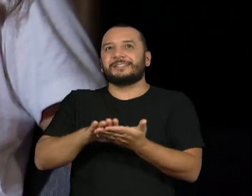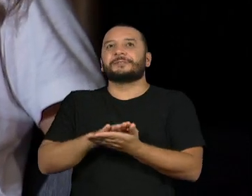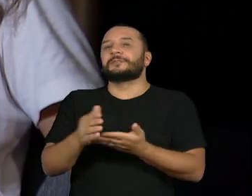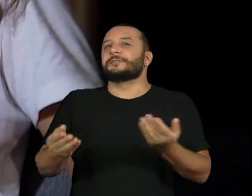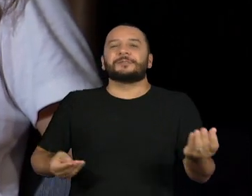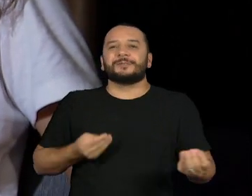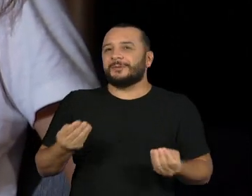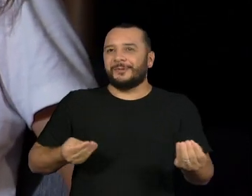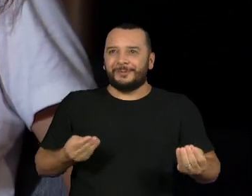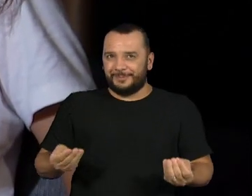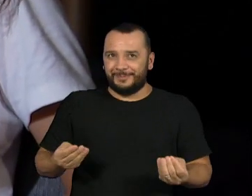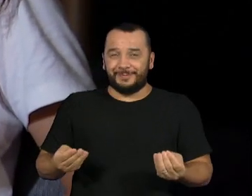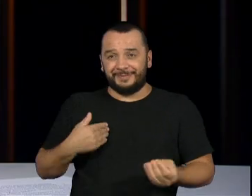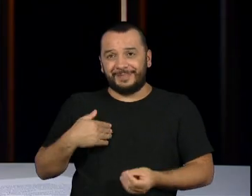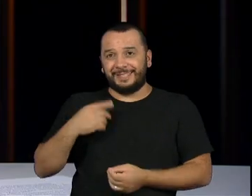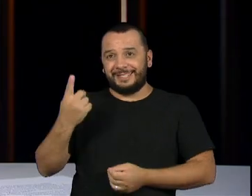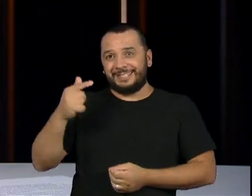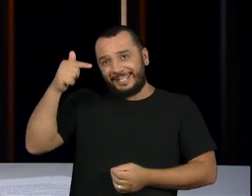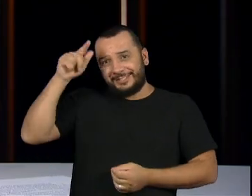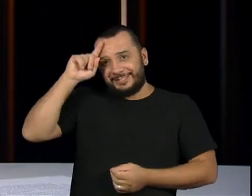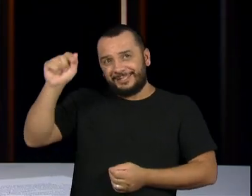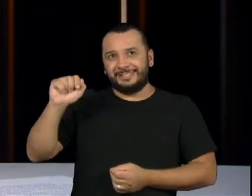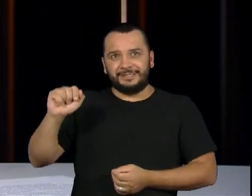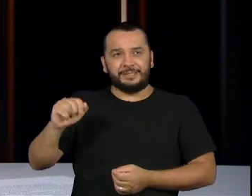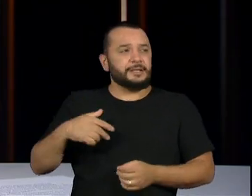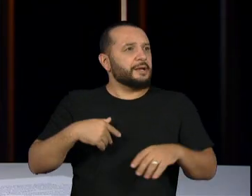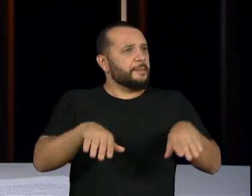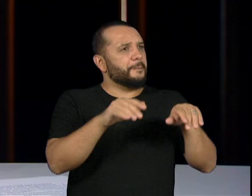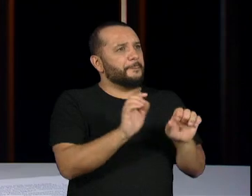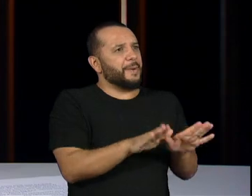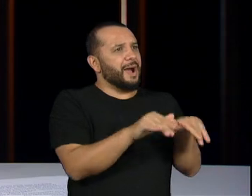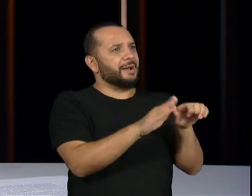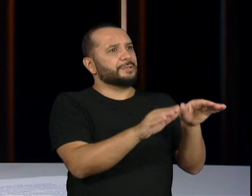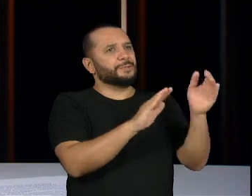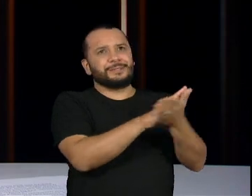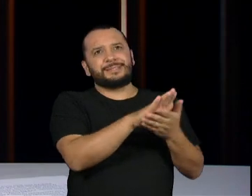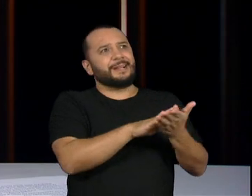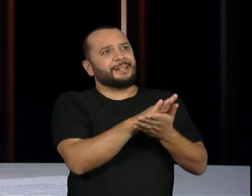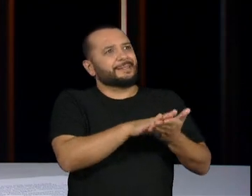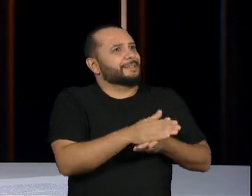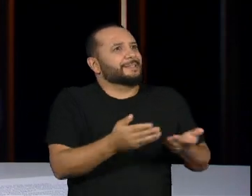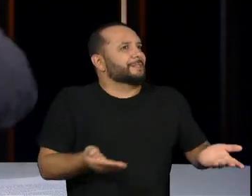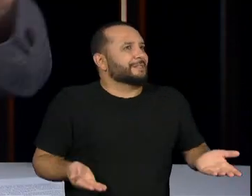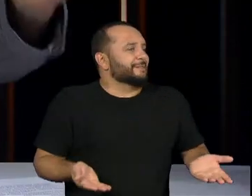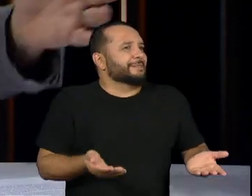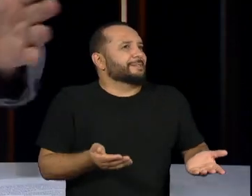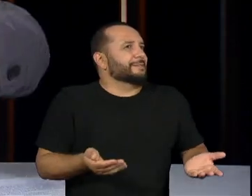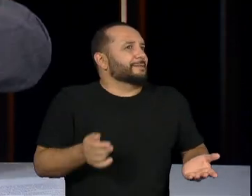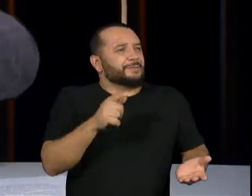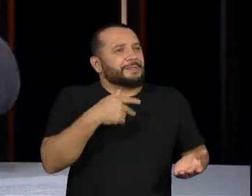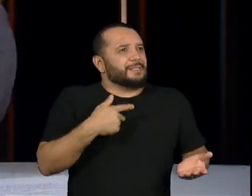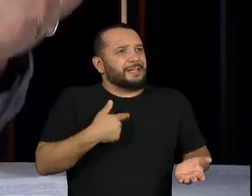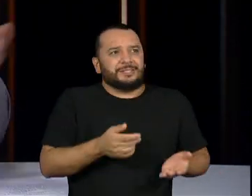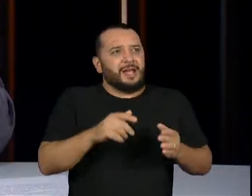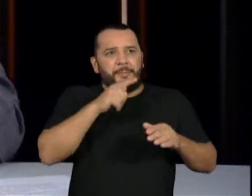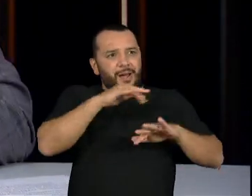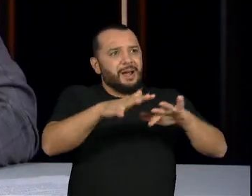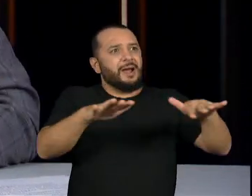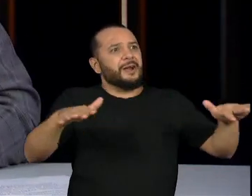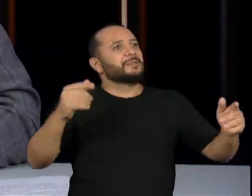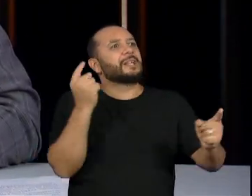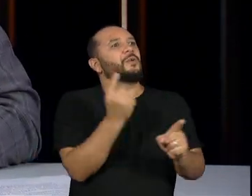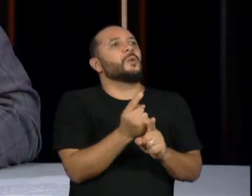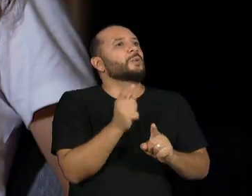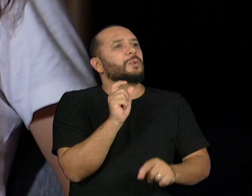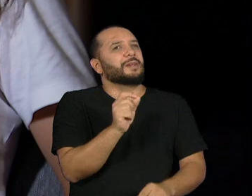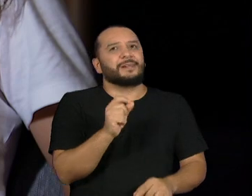bem sozinha durante 17 dias. Nem pássaros, né? Nada. Não tem... Tem o quê? Quando a gente atravessa o oceano, você encontra quem lá no